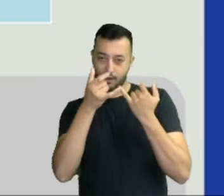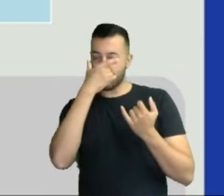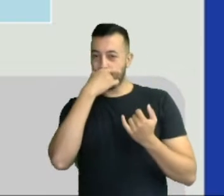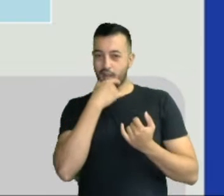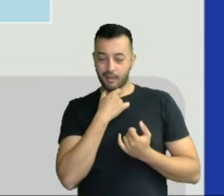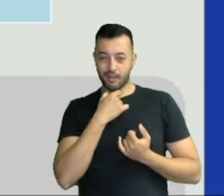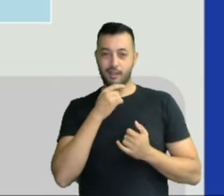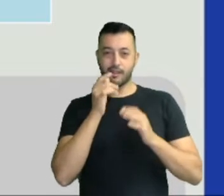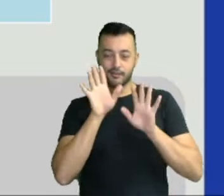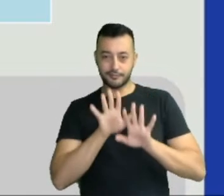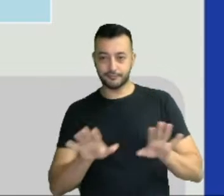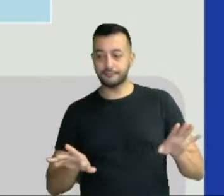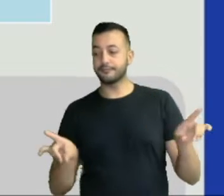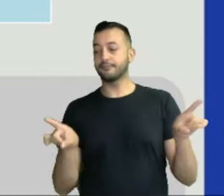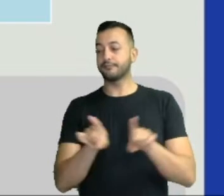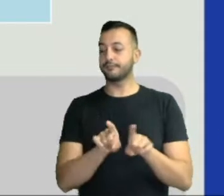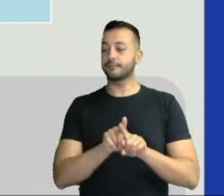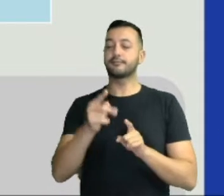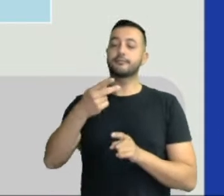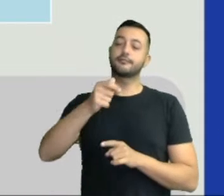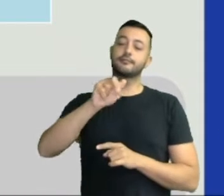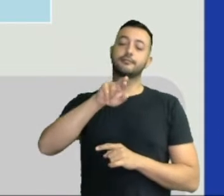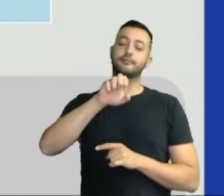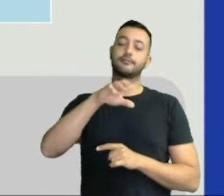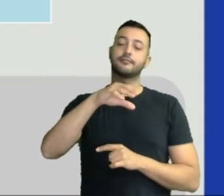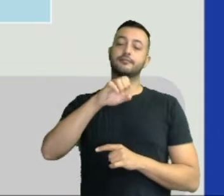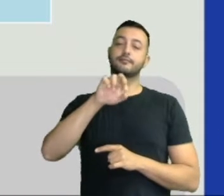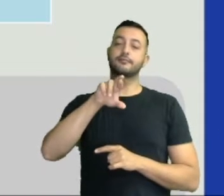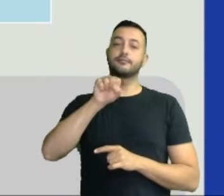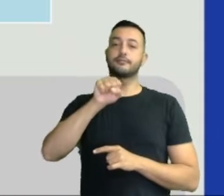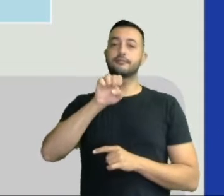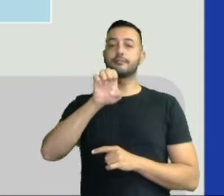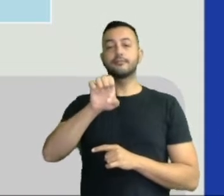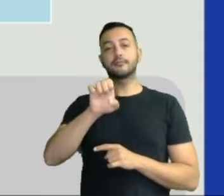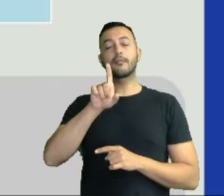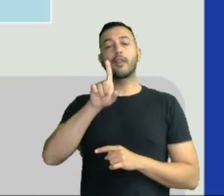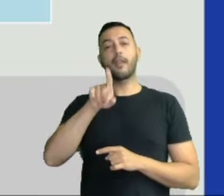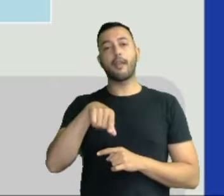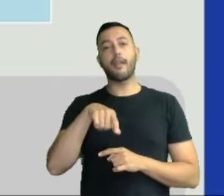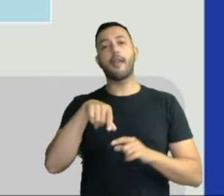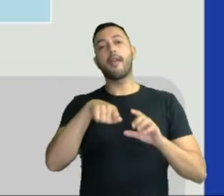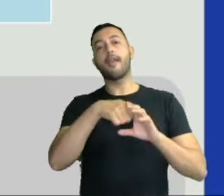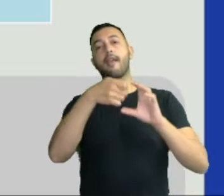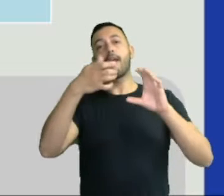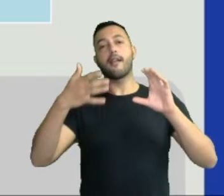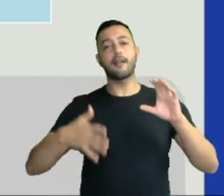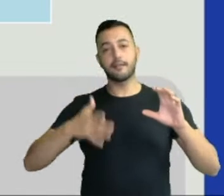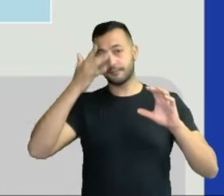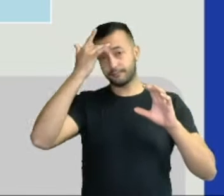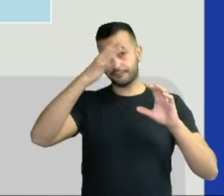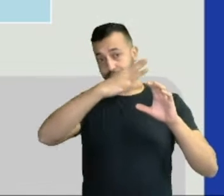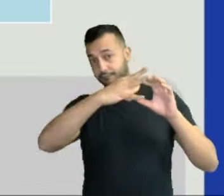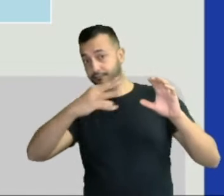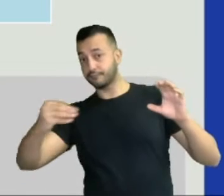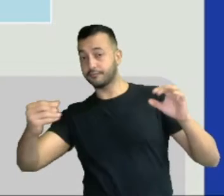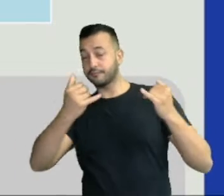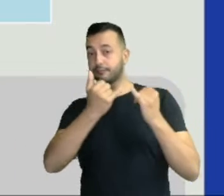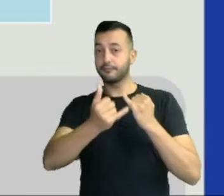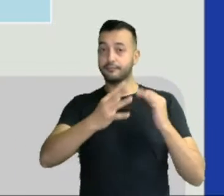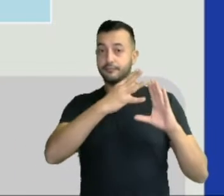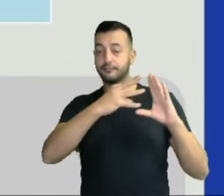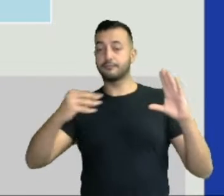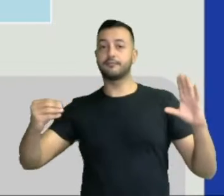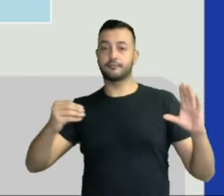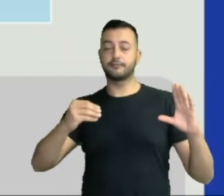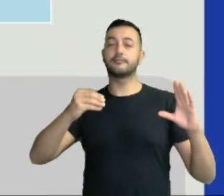o verbo parecer-se, que é ter características de alguém. Nós temos o